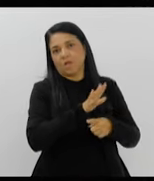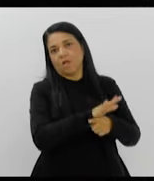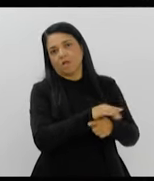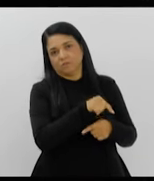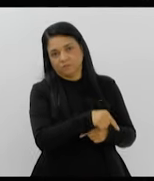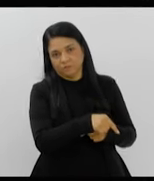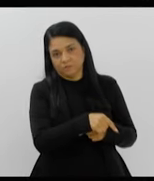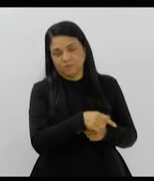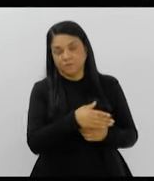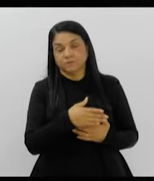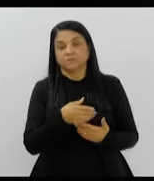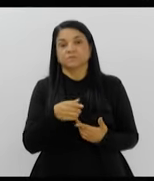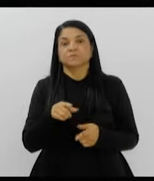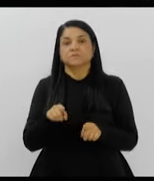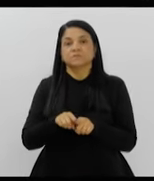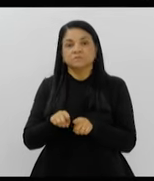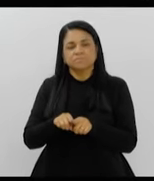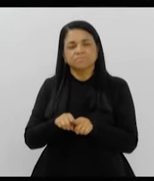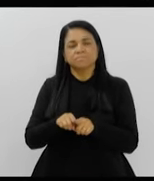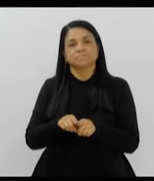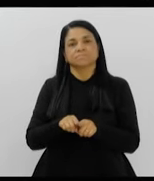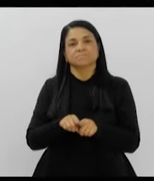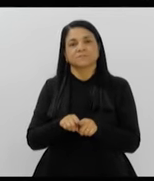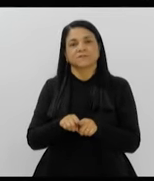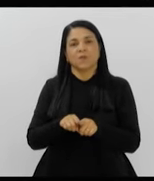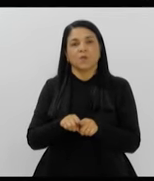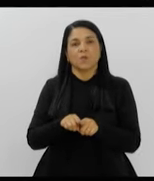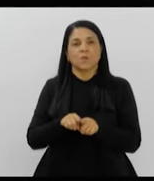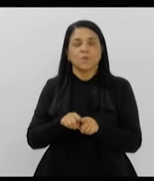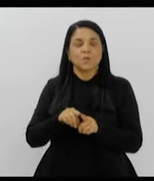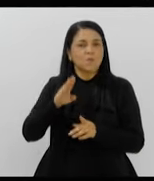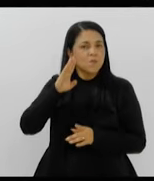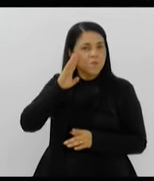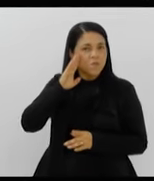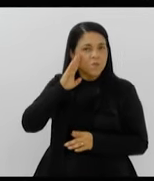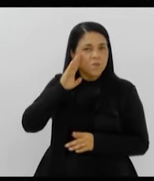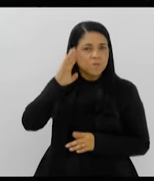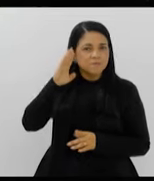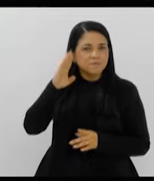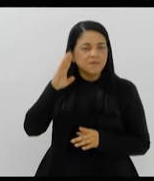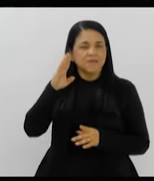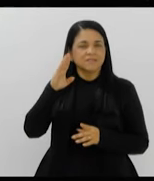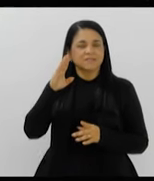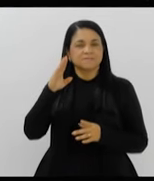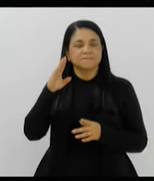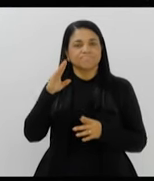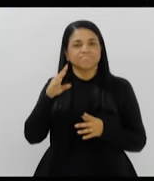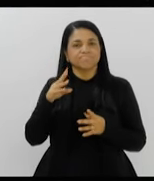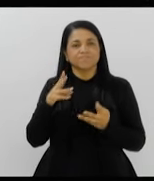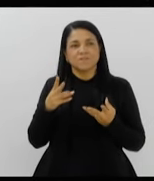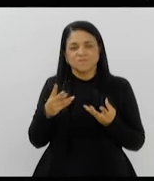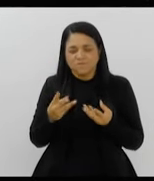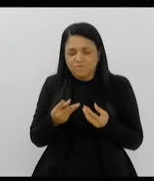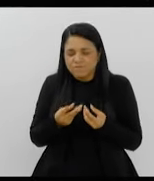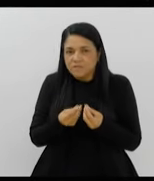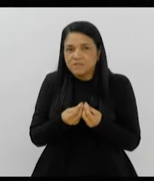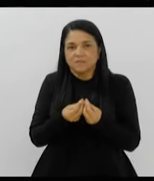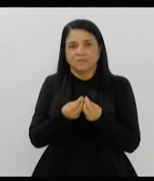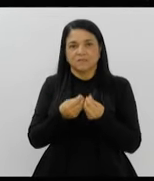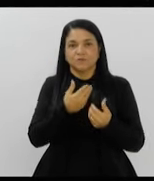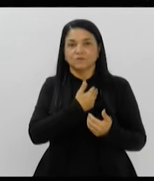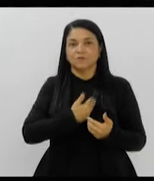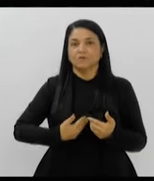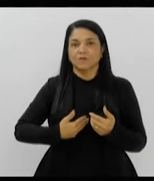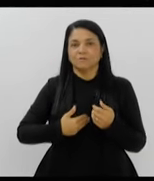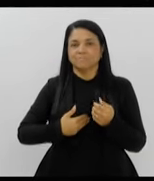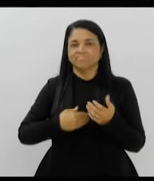E, evidentemente, que um dos pontos frágeis do governo é a segurança